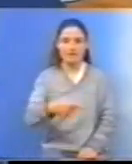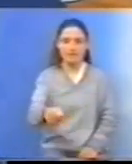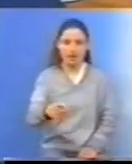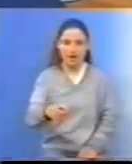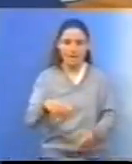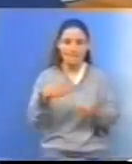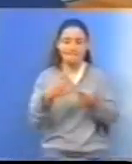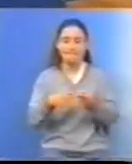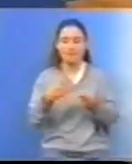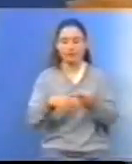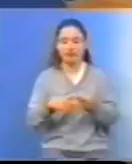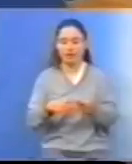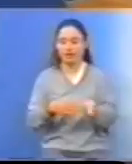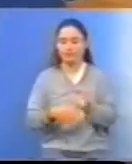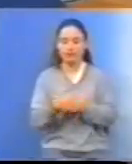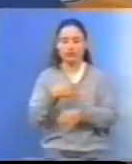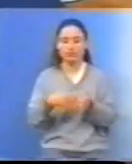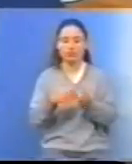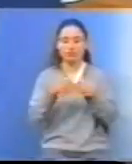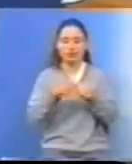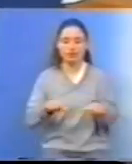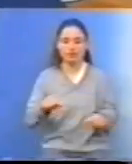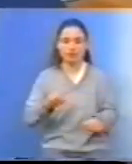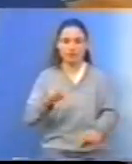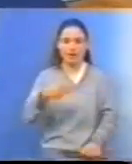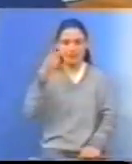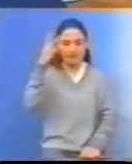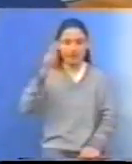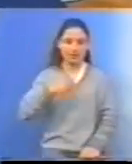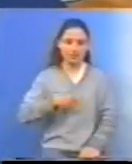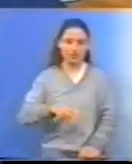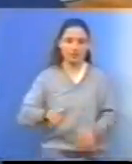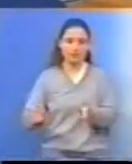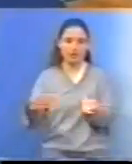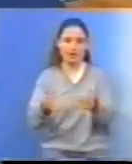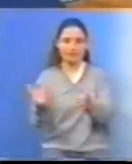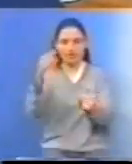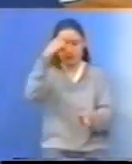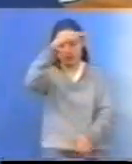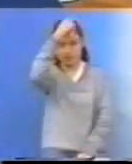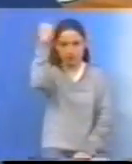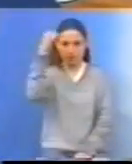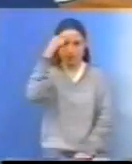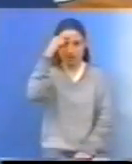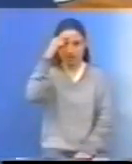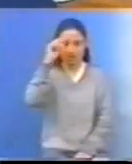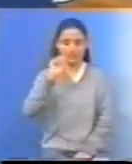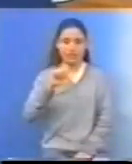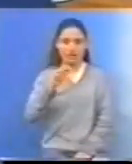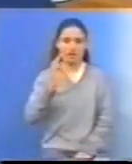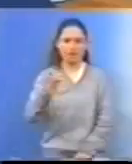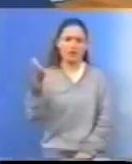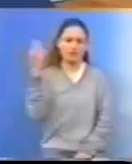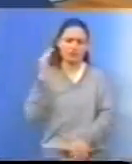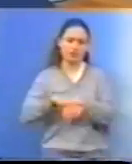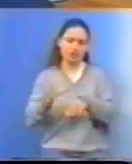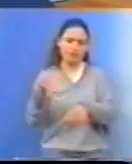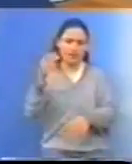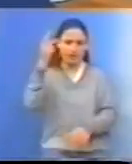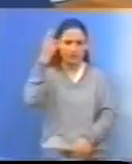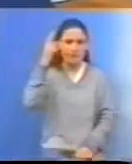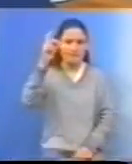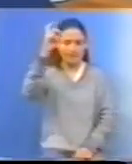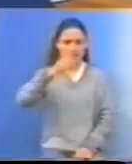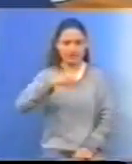isso faz parte do seu caminho de santidade. Quem foi chamado para ser santo sendo padre,